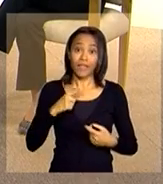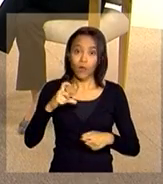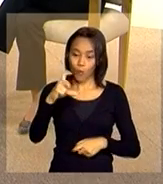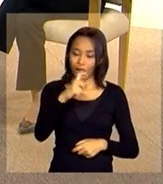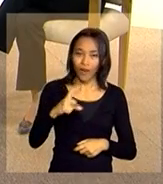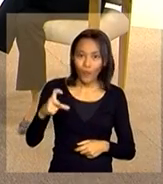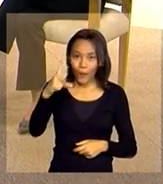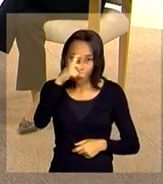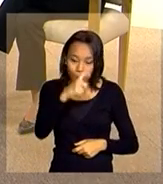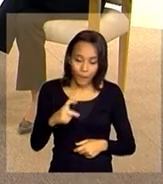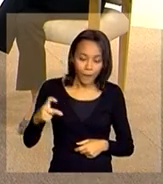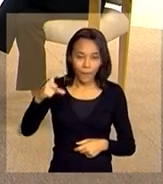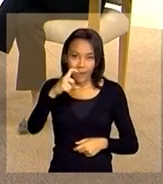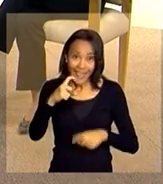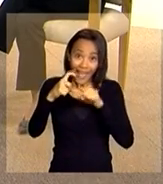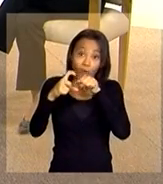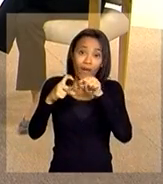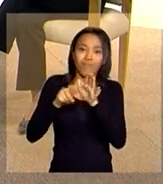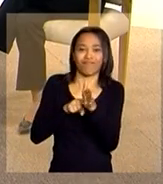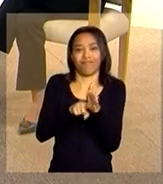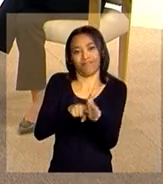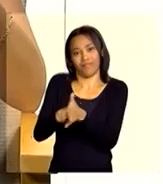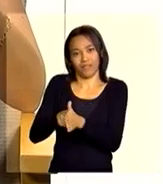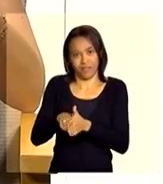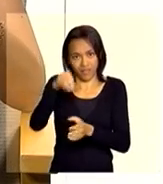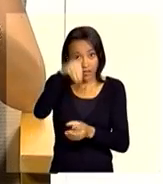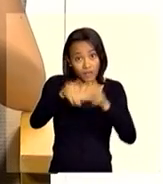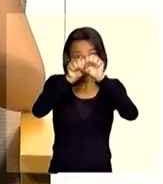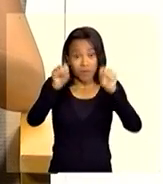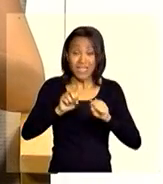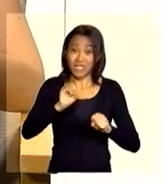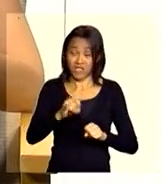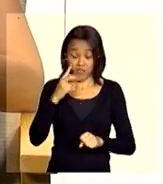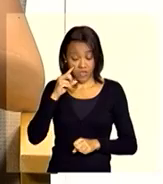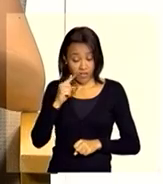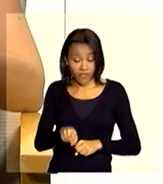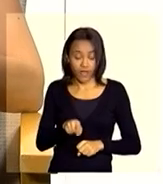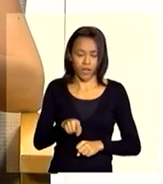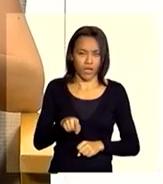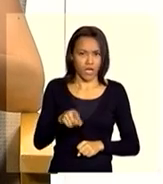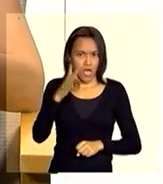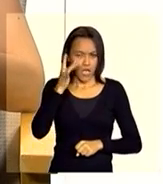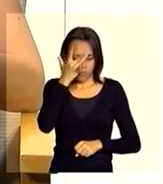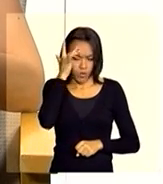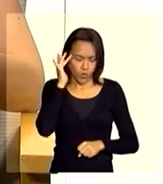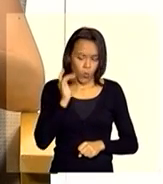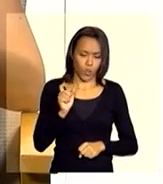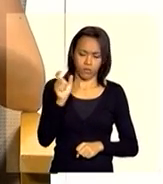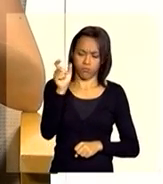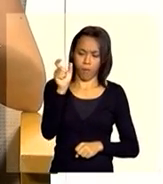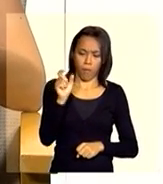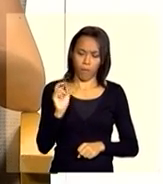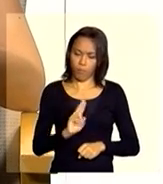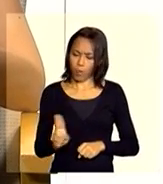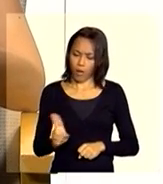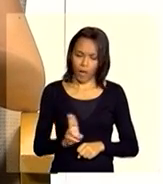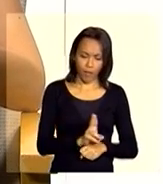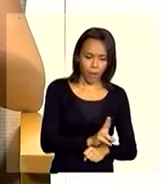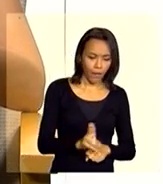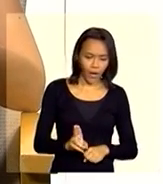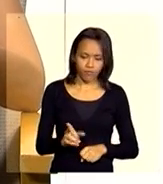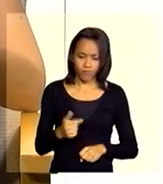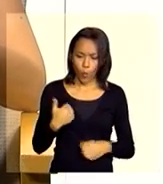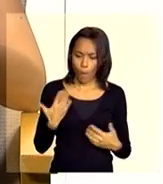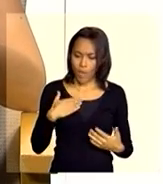do sistema então se você verificar que no na relação das pessoas que estão cadastradas no recursos humanos não constar o seu